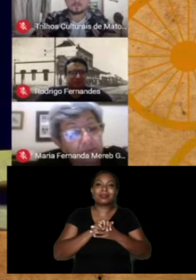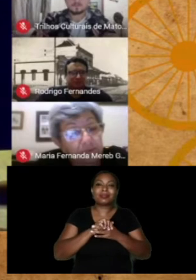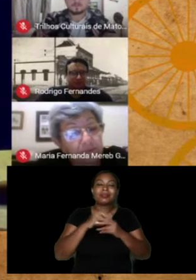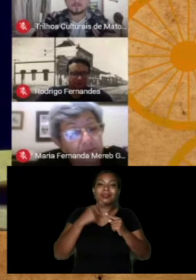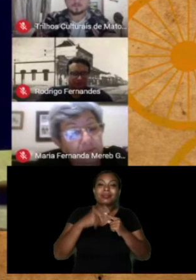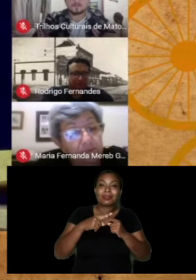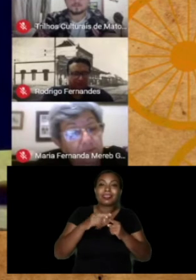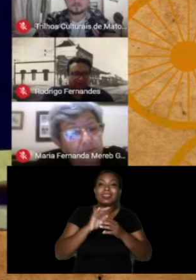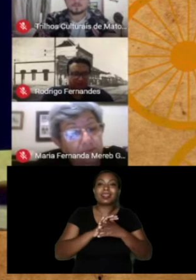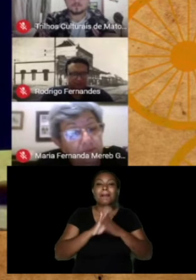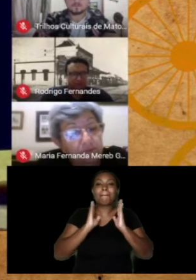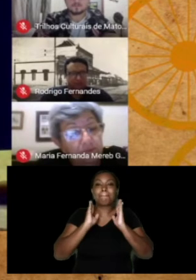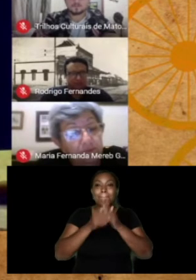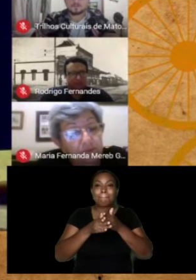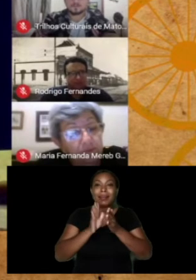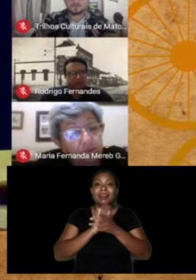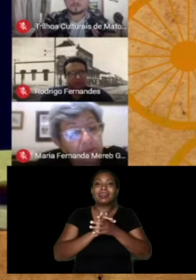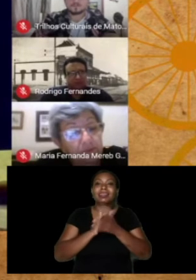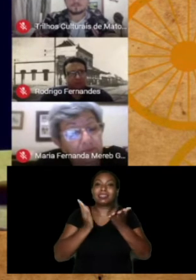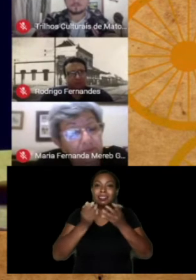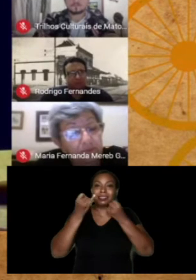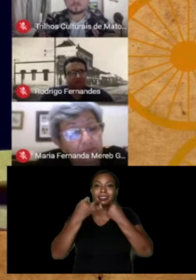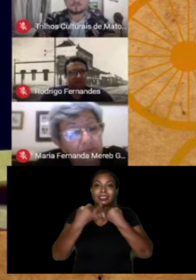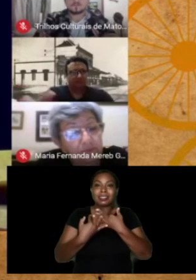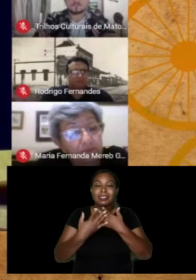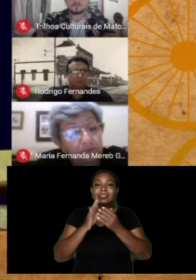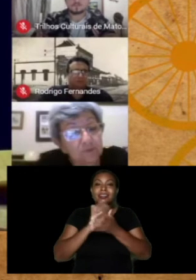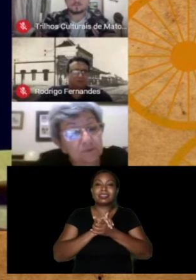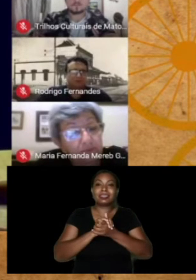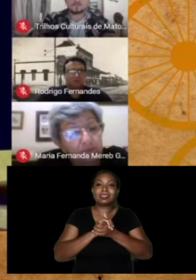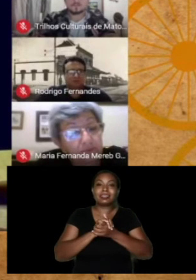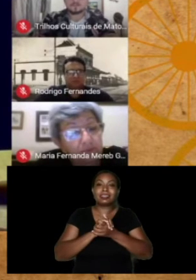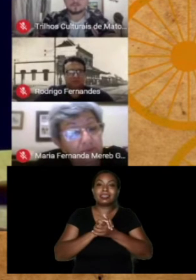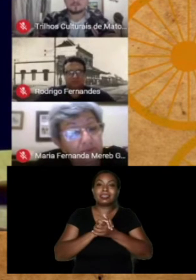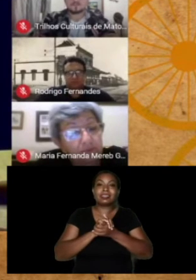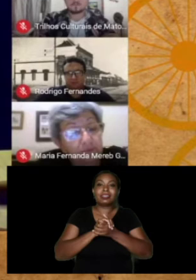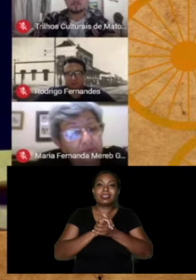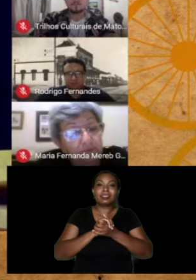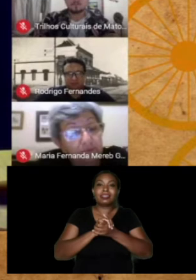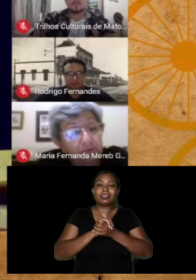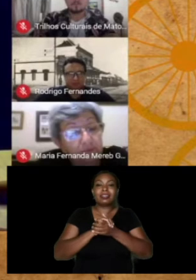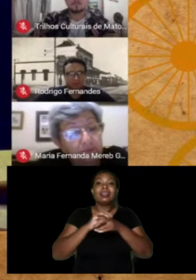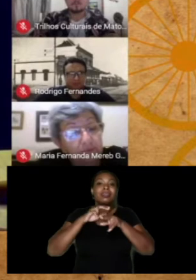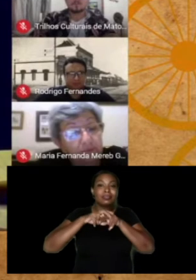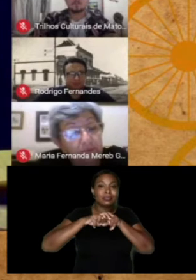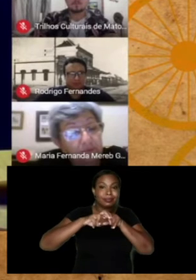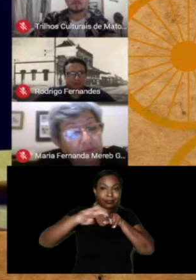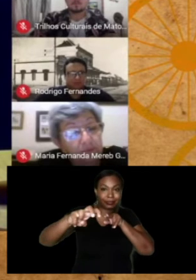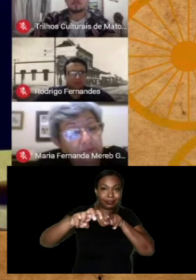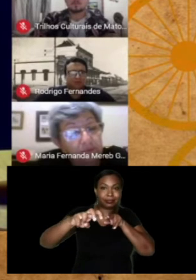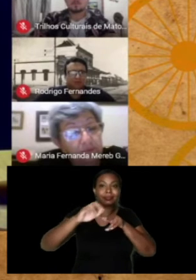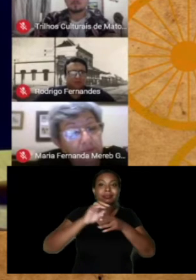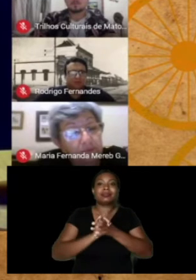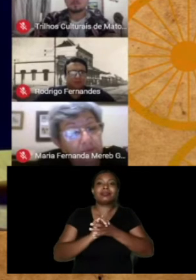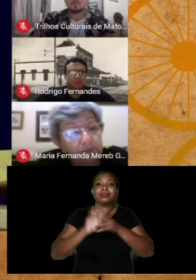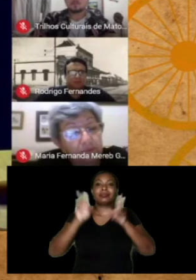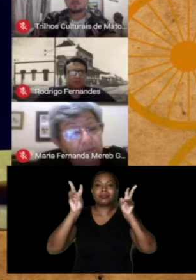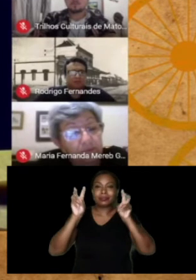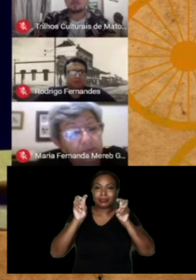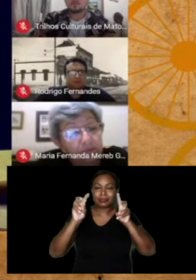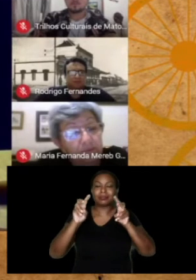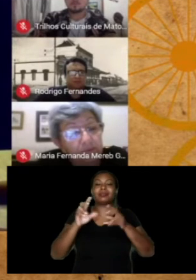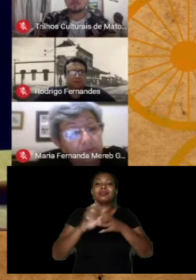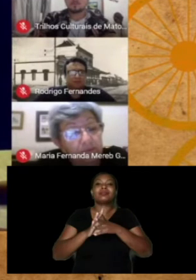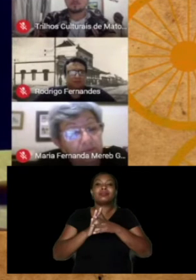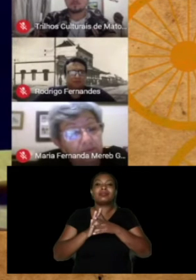Porque, inclusive, como eu disse, o assunto, ferrovia é um assunto que me motiva